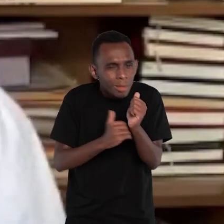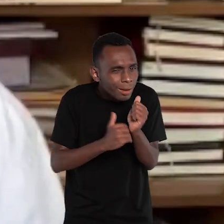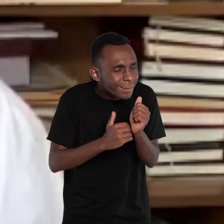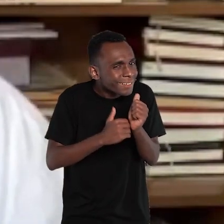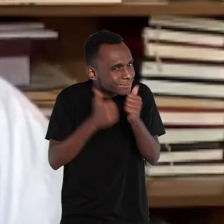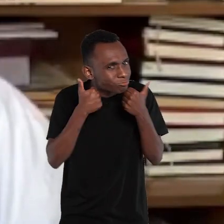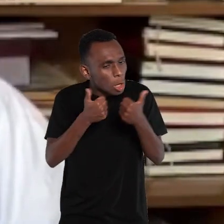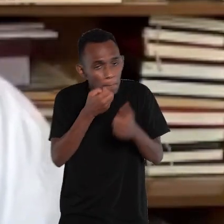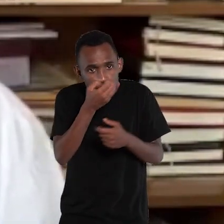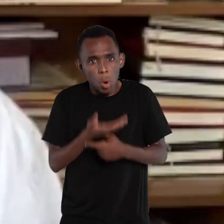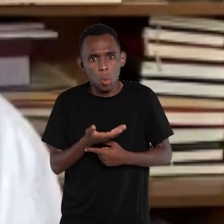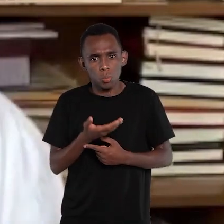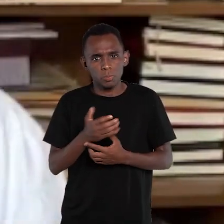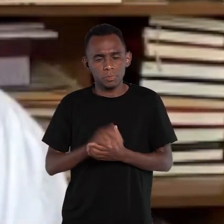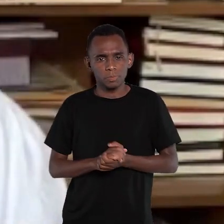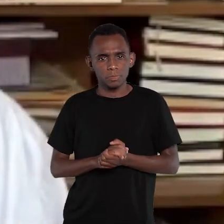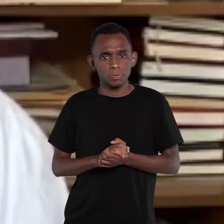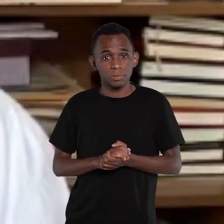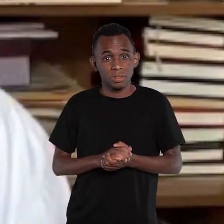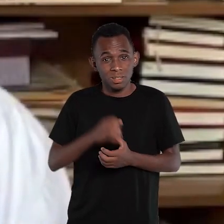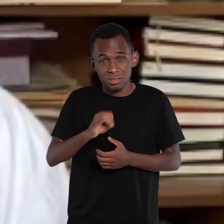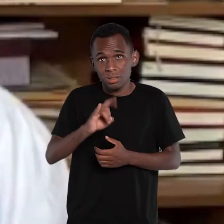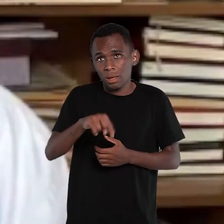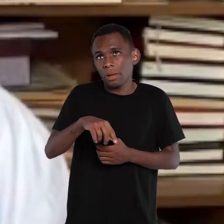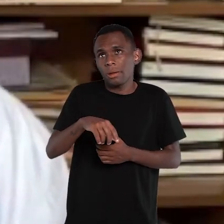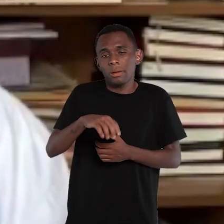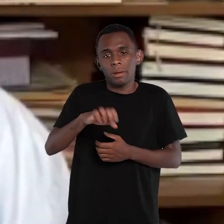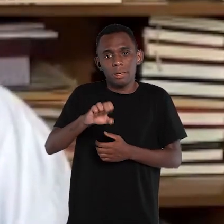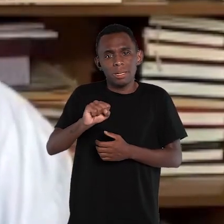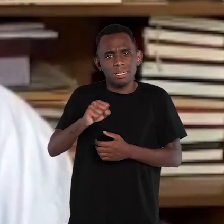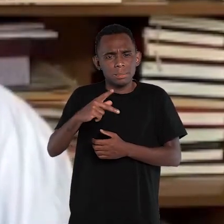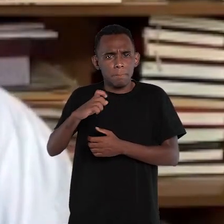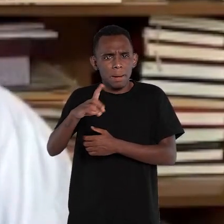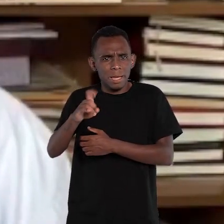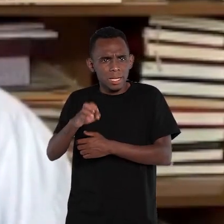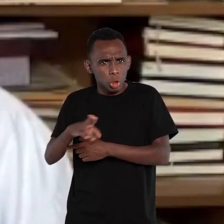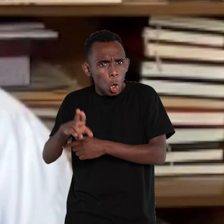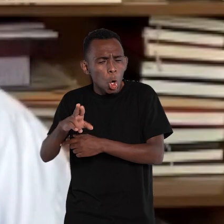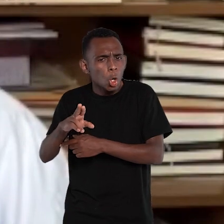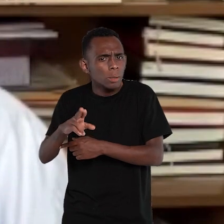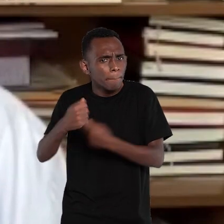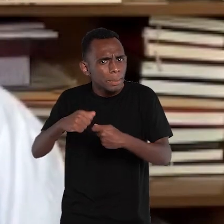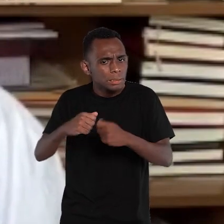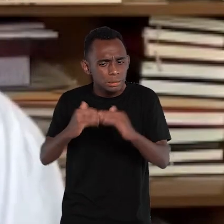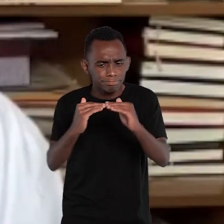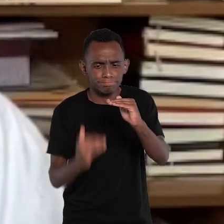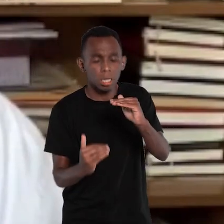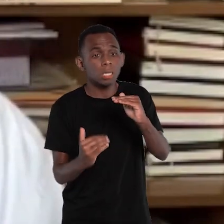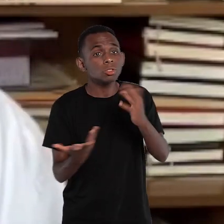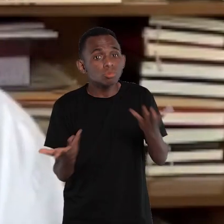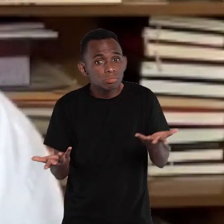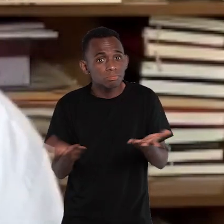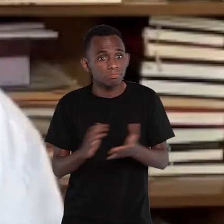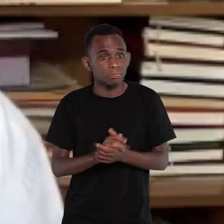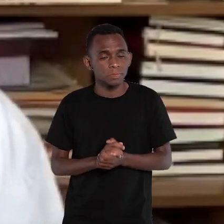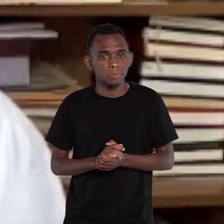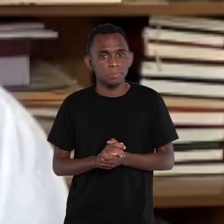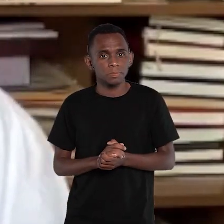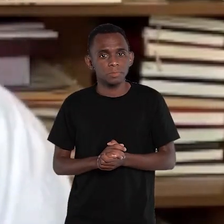né? E contraditório, aparentemente, porque se é um esplendor, não deveria ser baixo, né? Eu